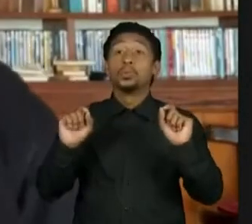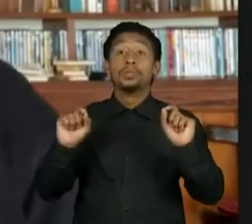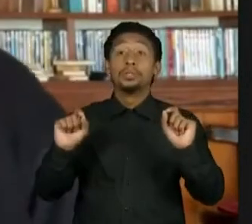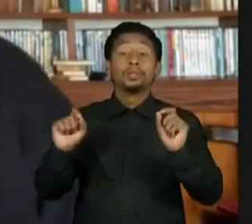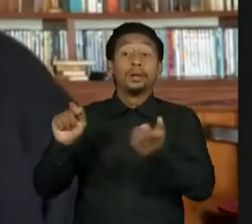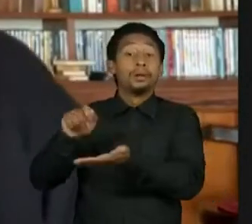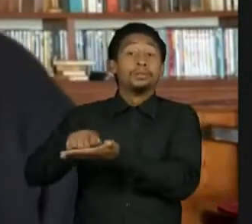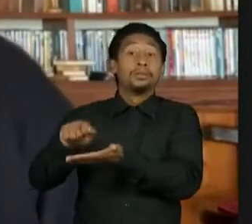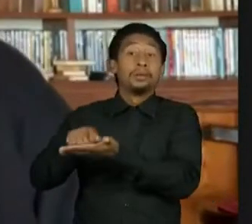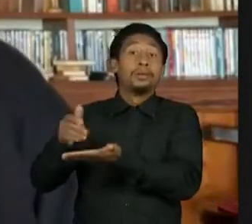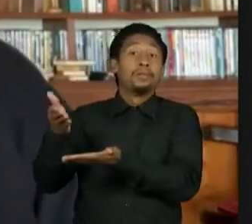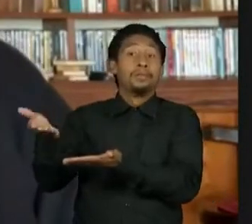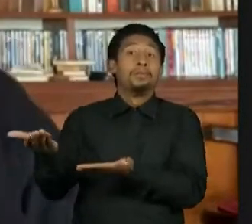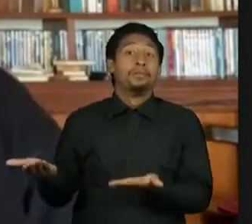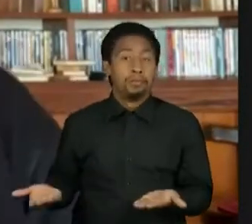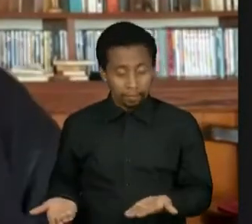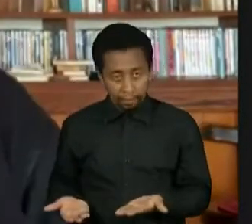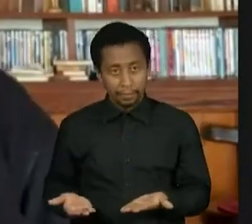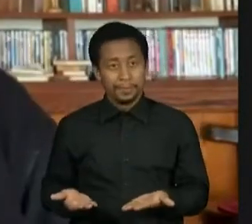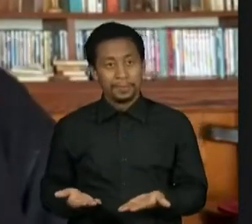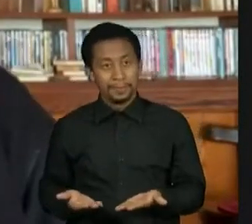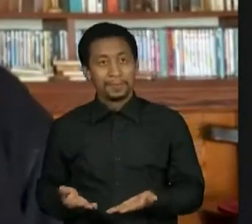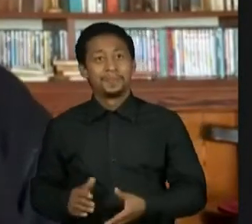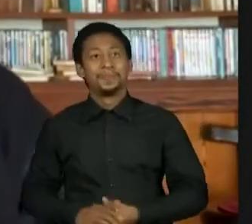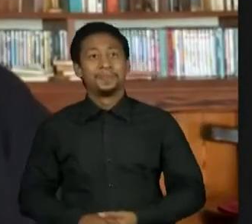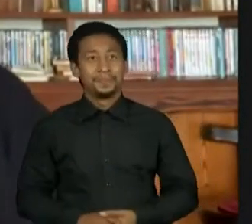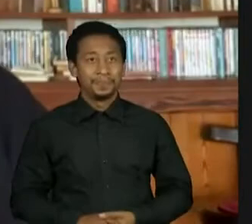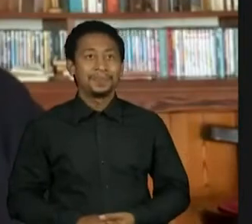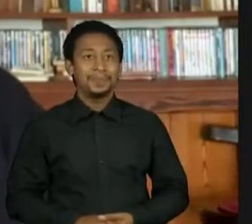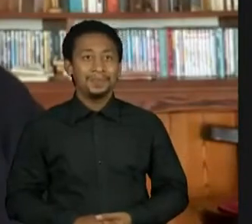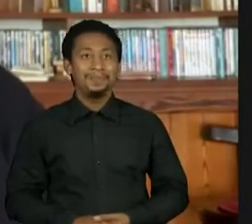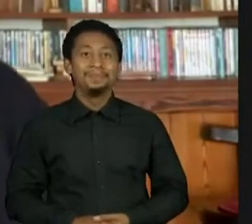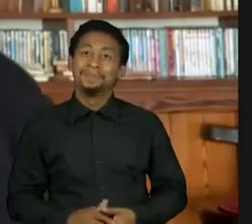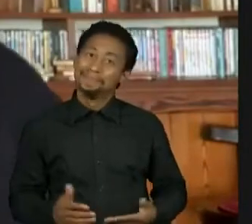entendeu? Entenderam ou não entenderam? Ô, Rui, diga lá, Manuel está fazendo...